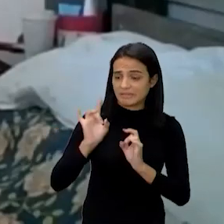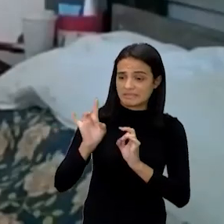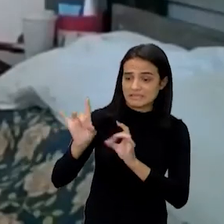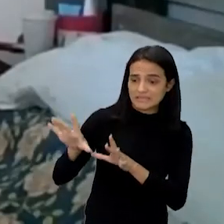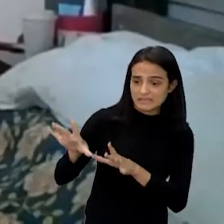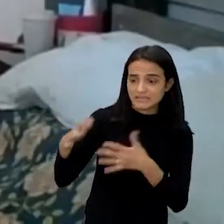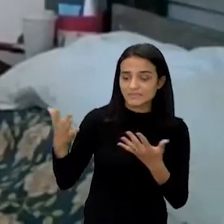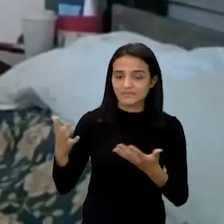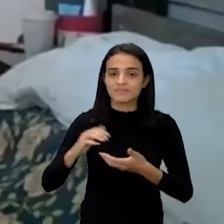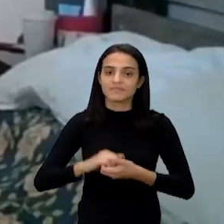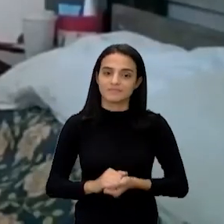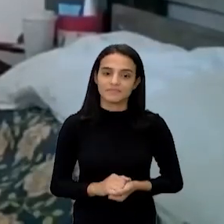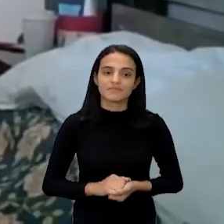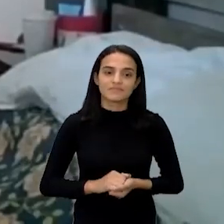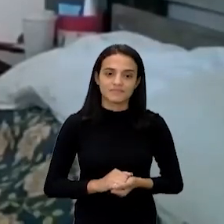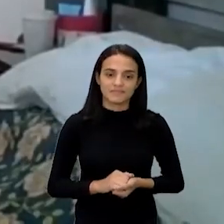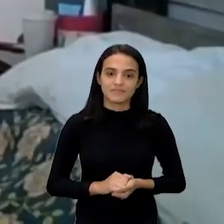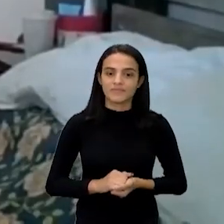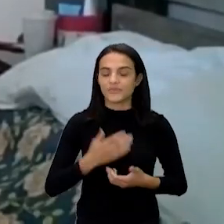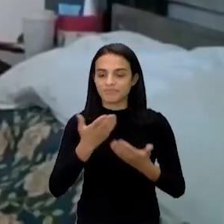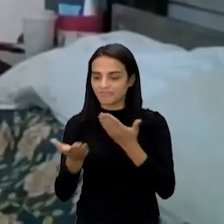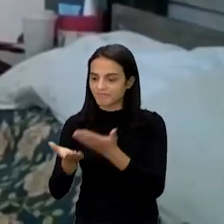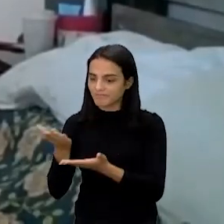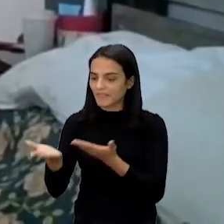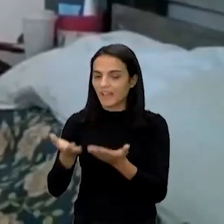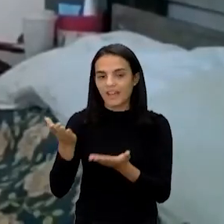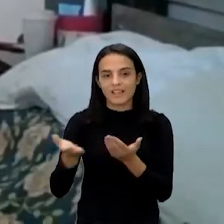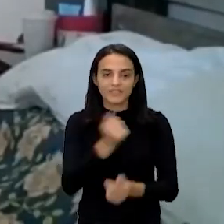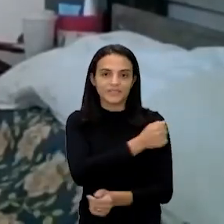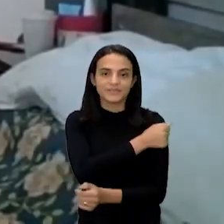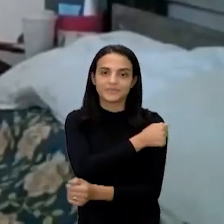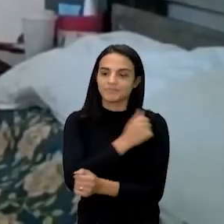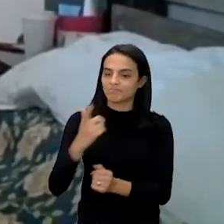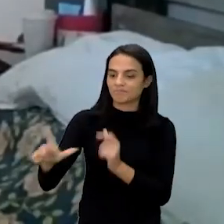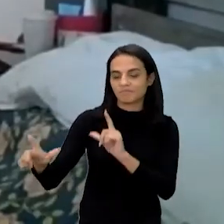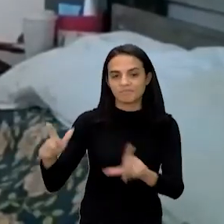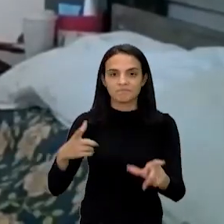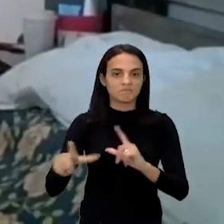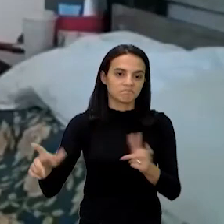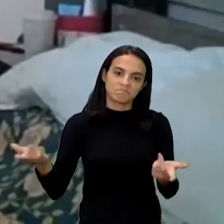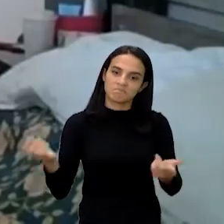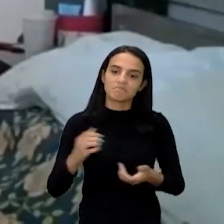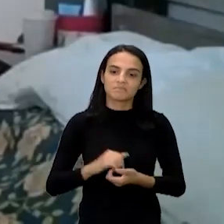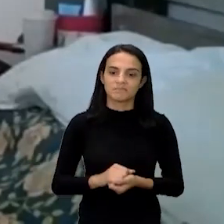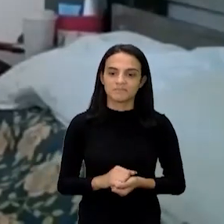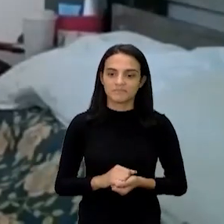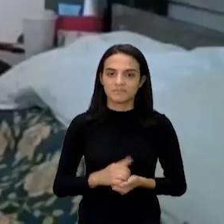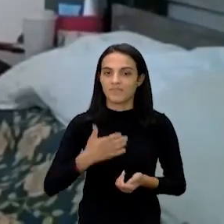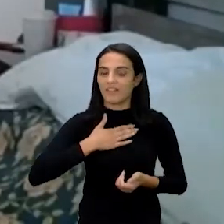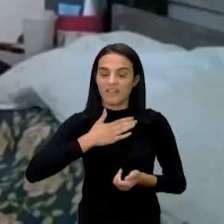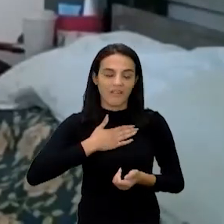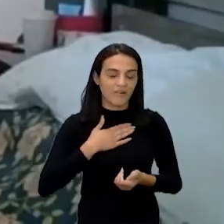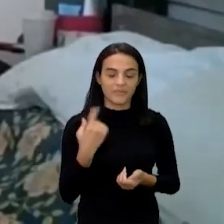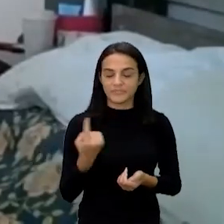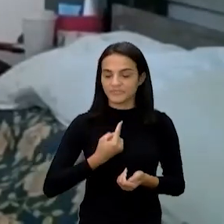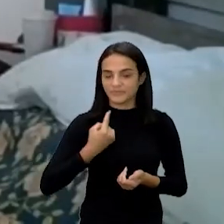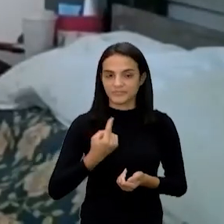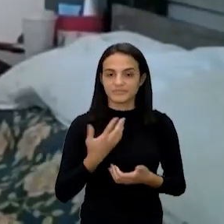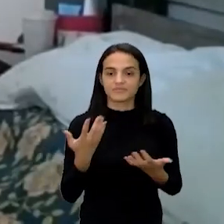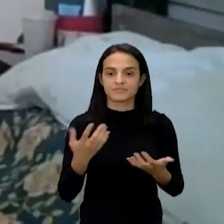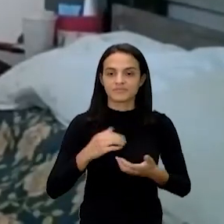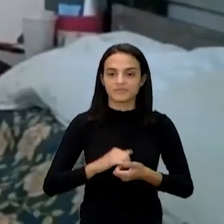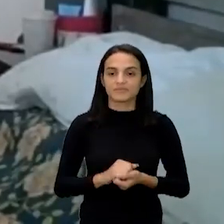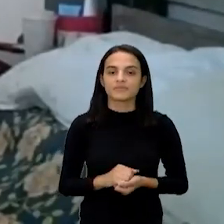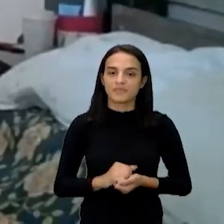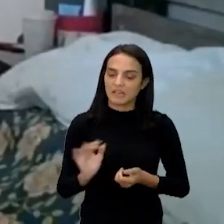abandonado ali e fosse cuidar dos outros alunos, ou seja, enfim, não tinha, né, muito. Era eu, e foi assim